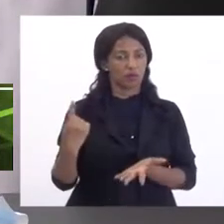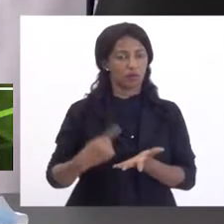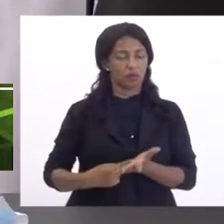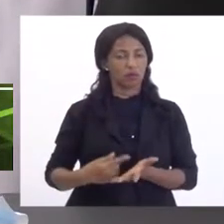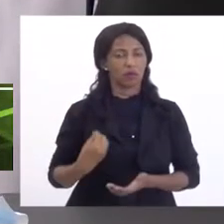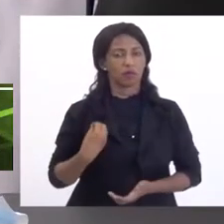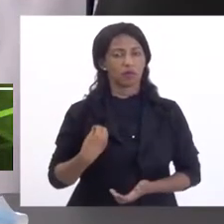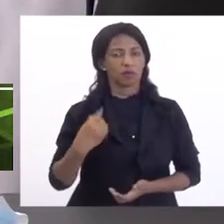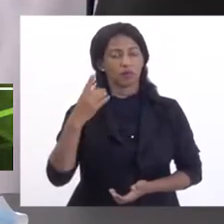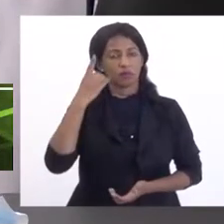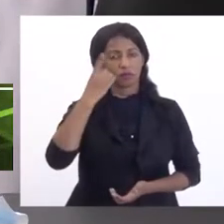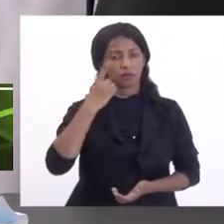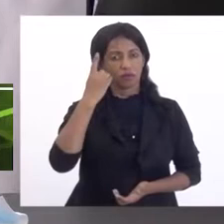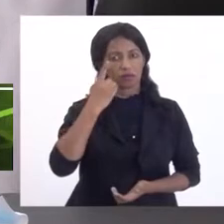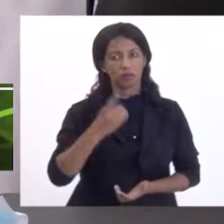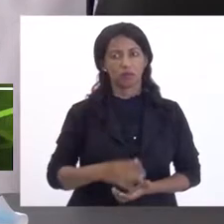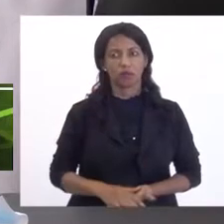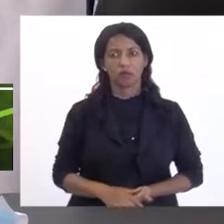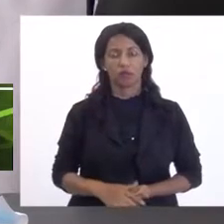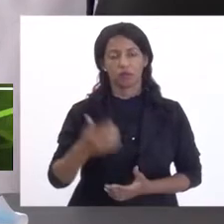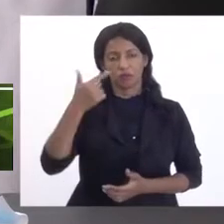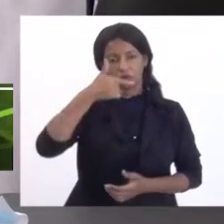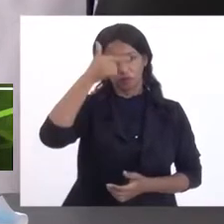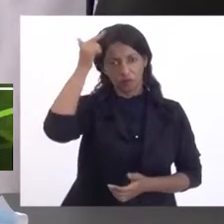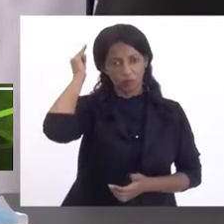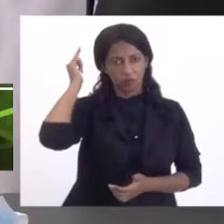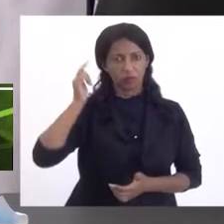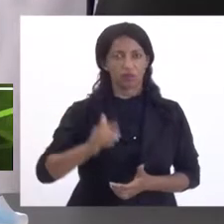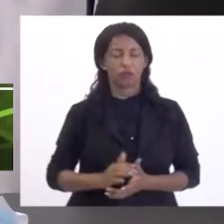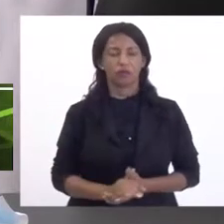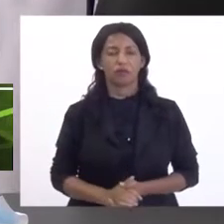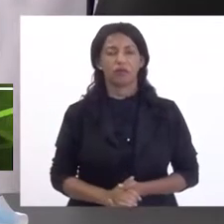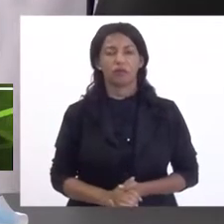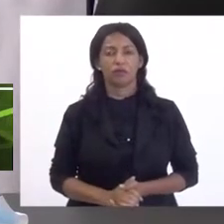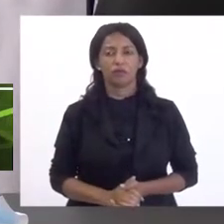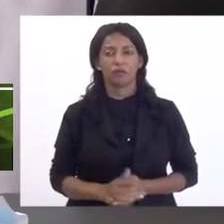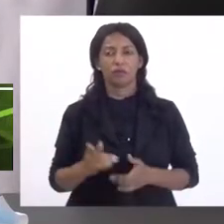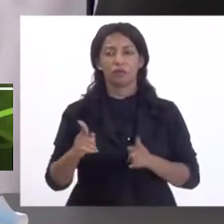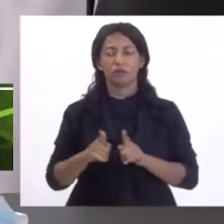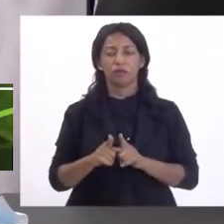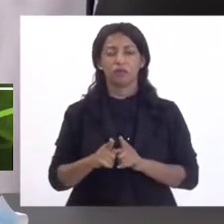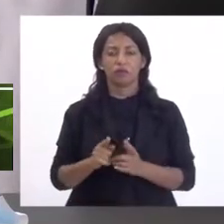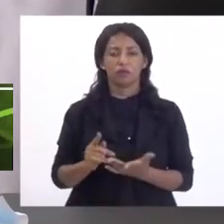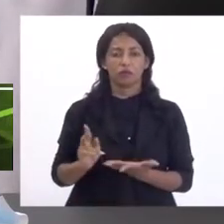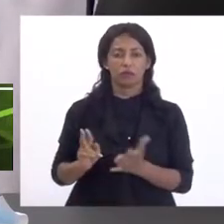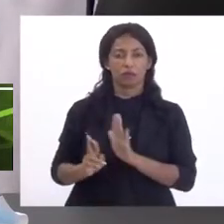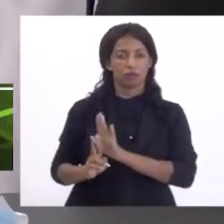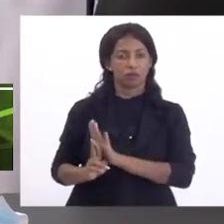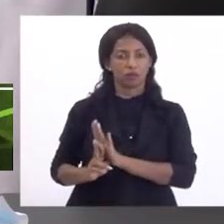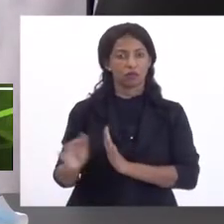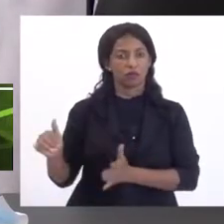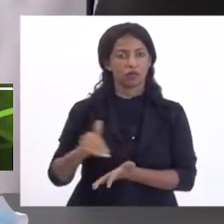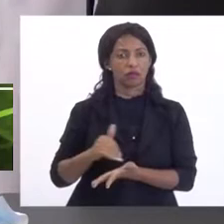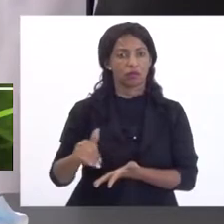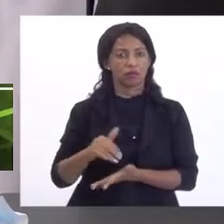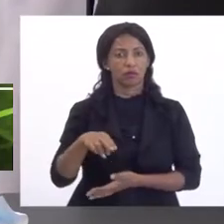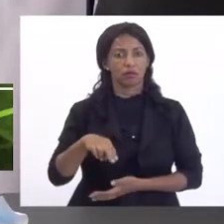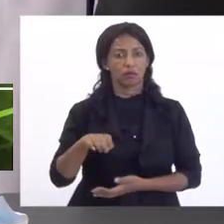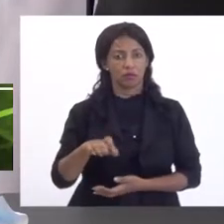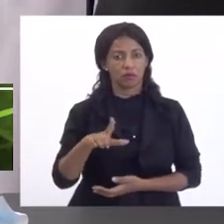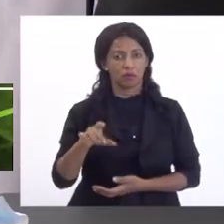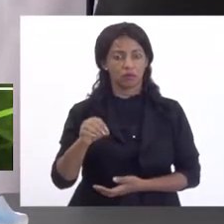dos senhores deputados, aqui o deputado Luiz Paulo, registrar a presença das autoridades, está aqui o secretário Nelson